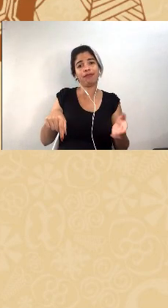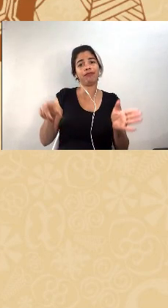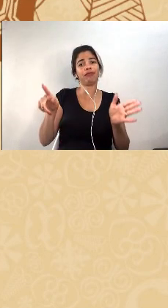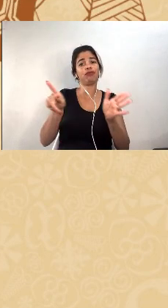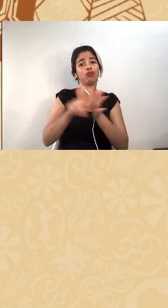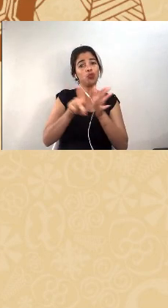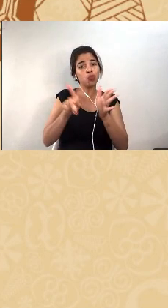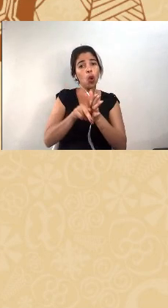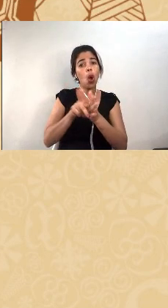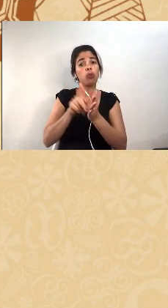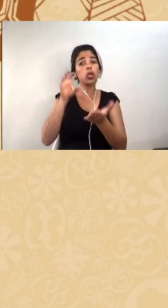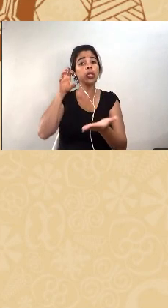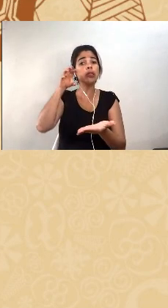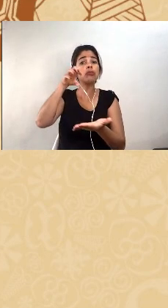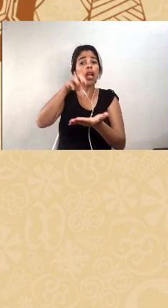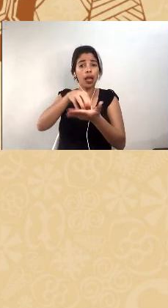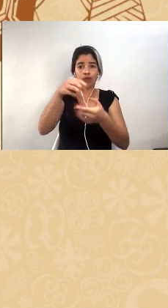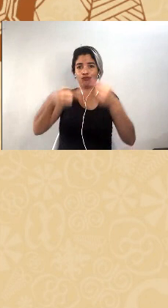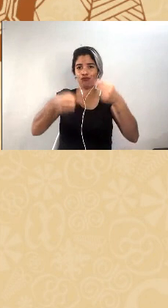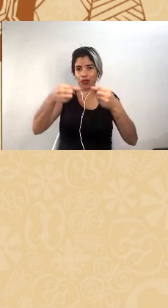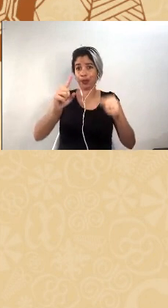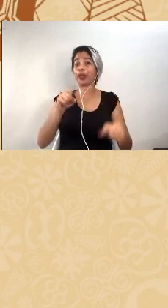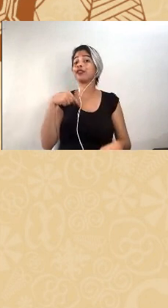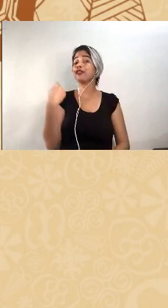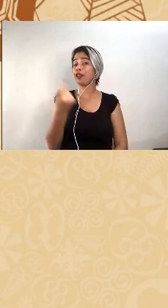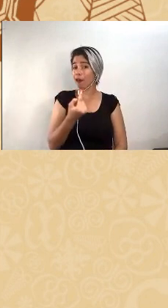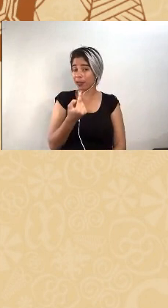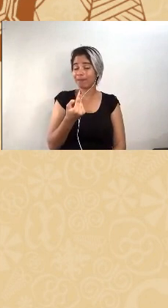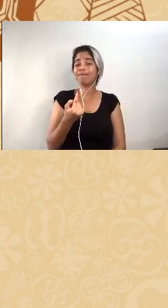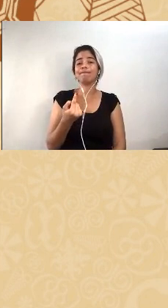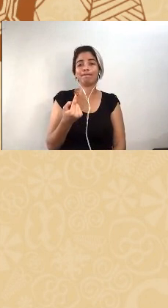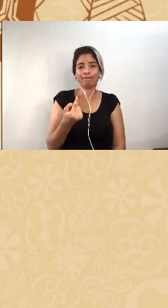é a centralidade do nosso debate.